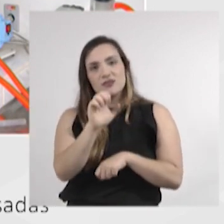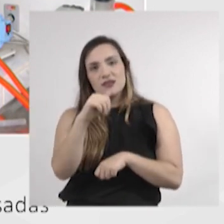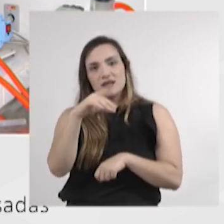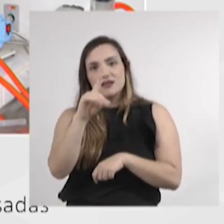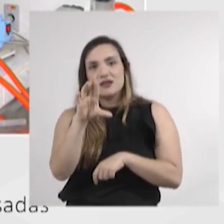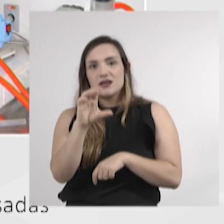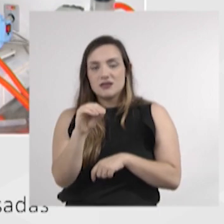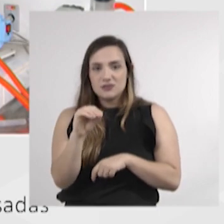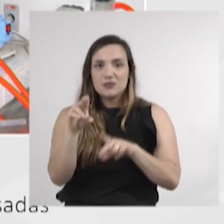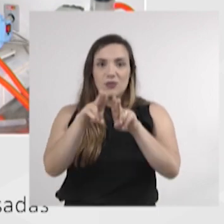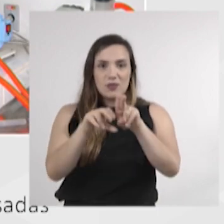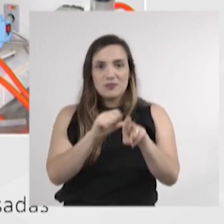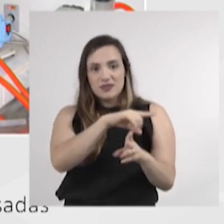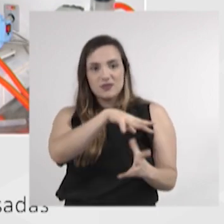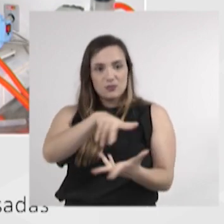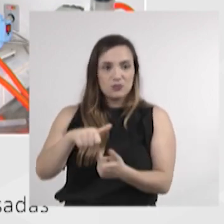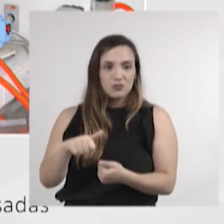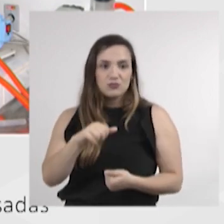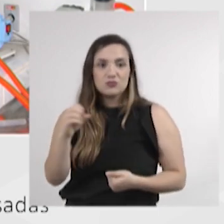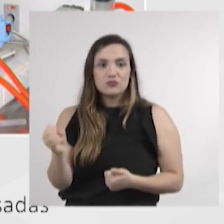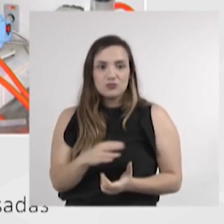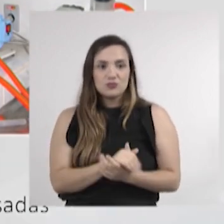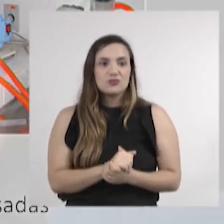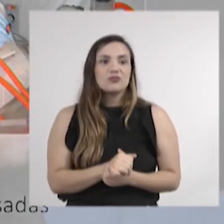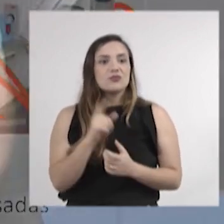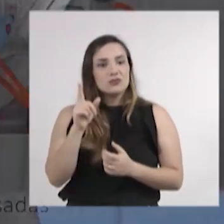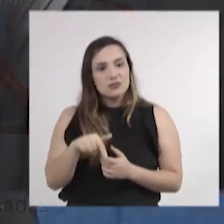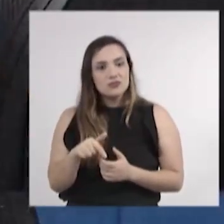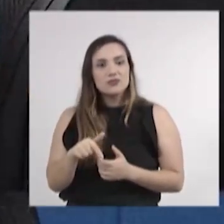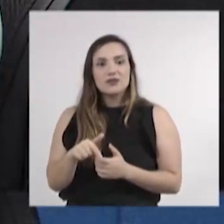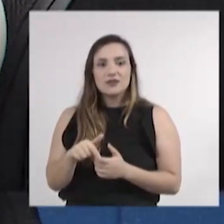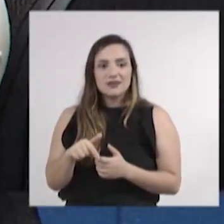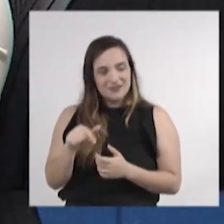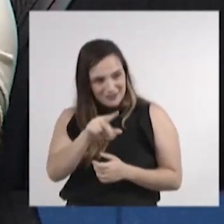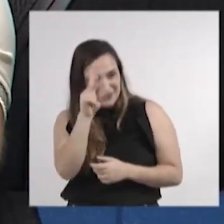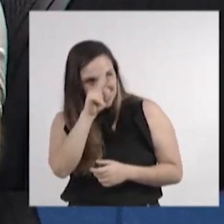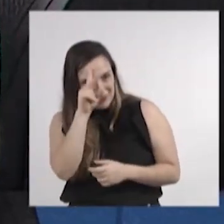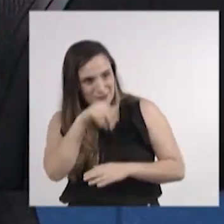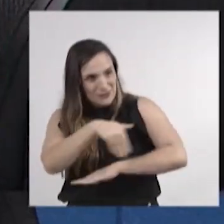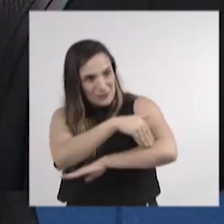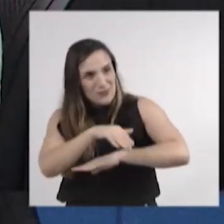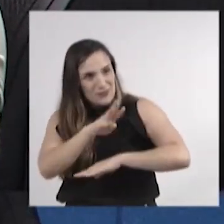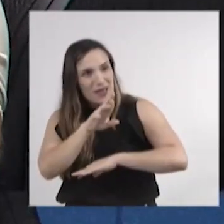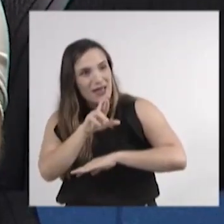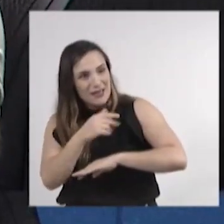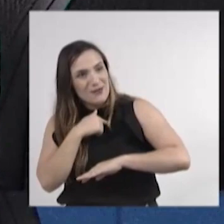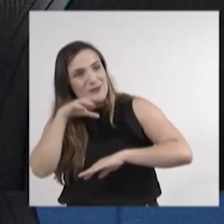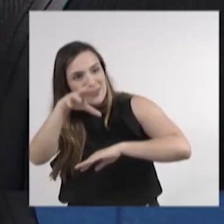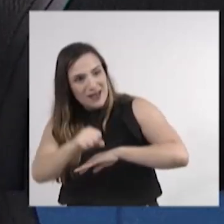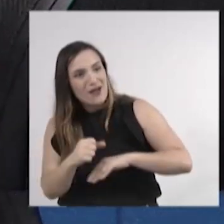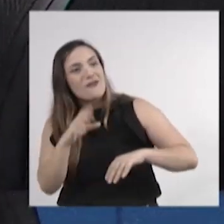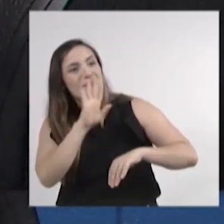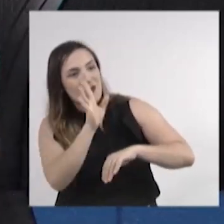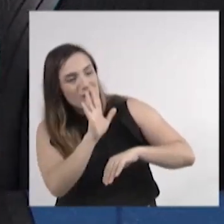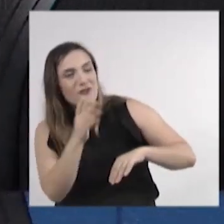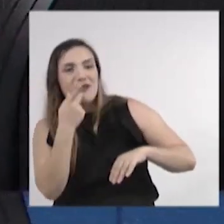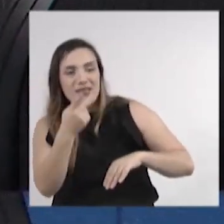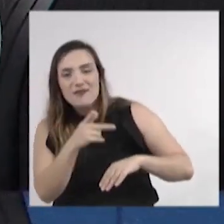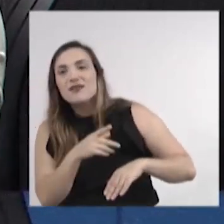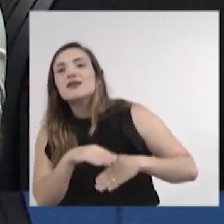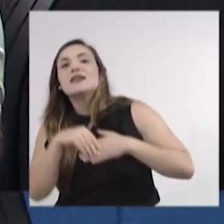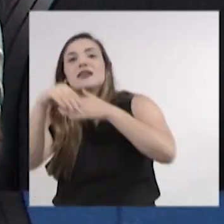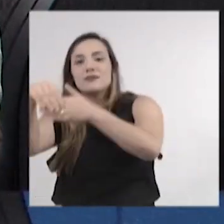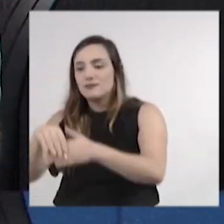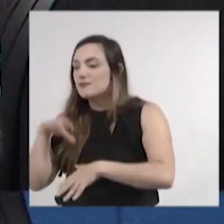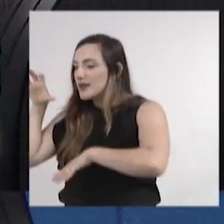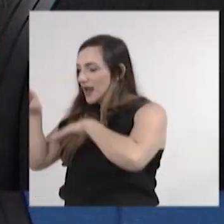UEMS de Mundo Novo, né, porque era nossa reta, ele é exato, literalmente na porta, porque a BR passava ali, né? Então a gente passava por lá para poder recolher em